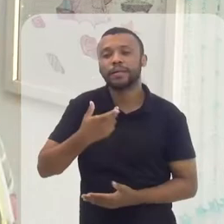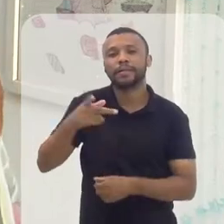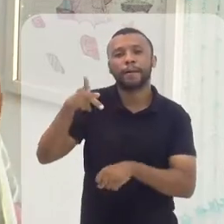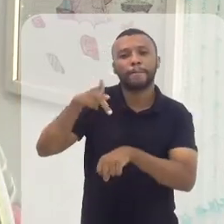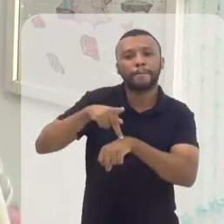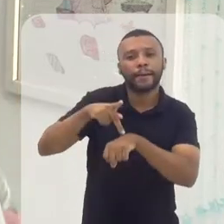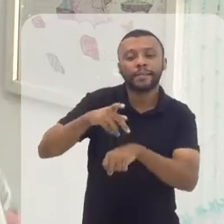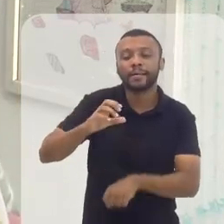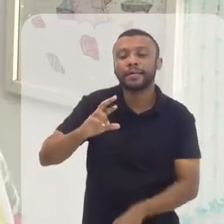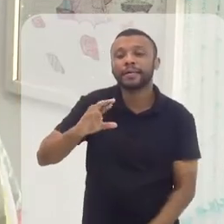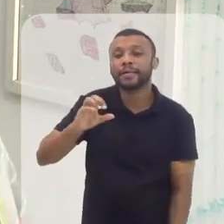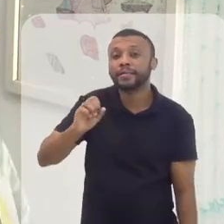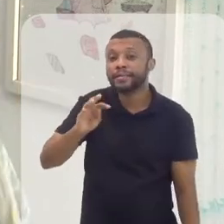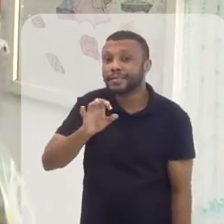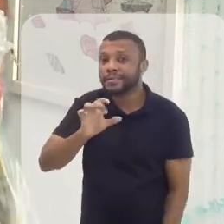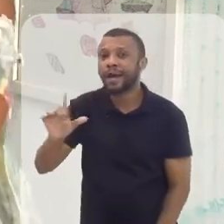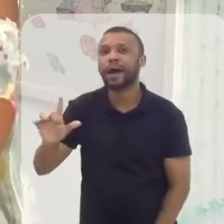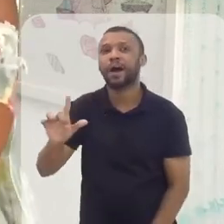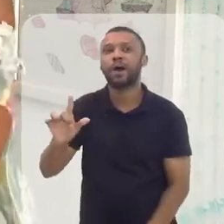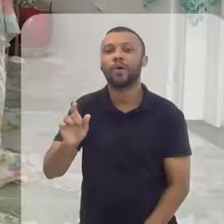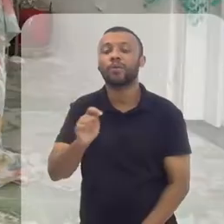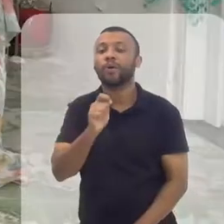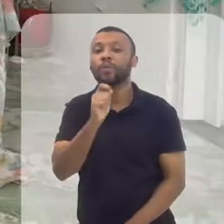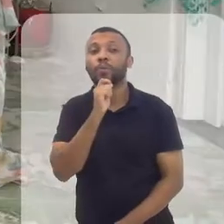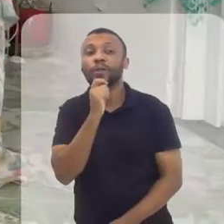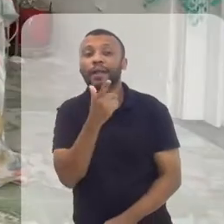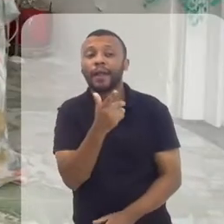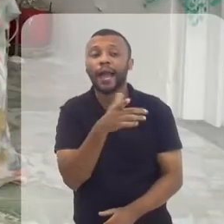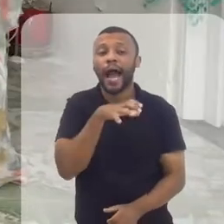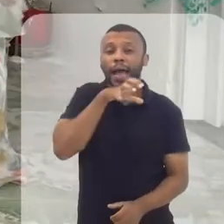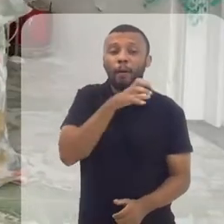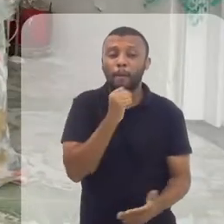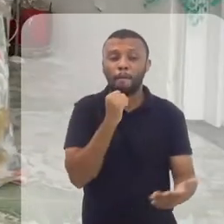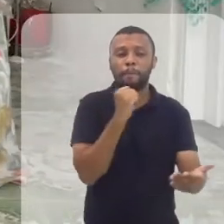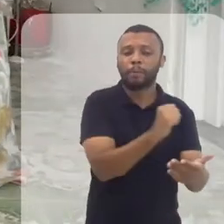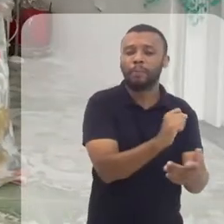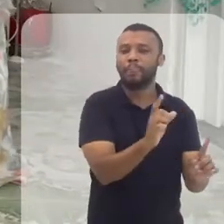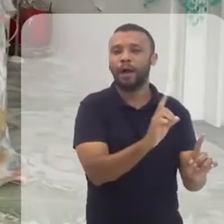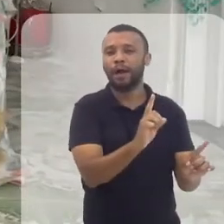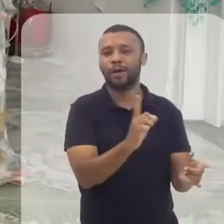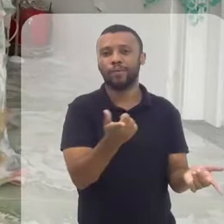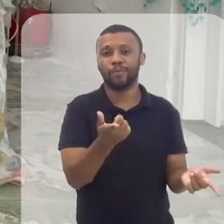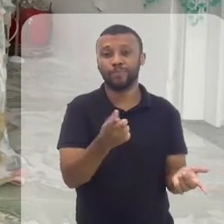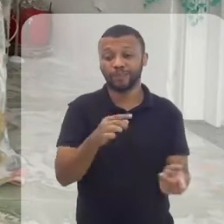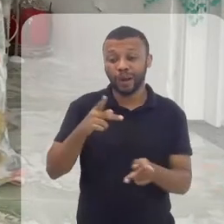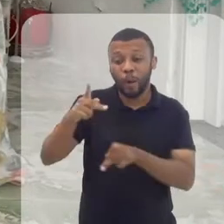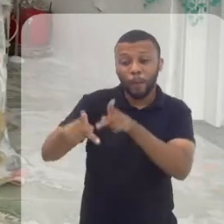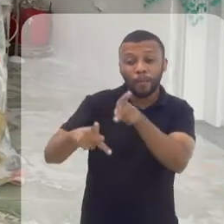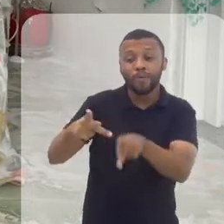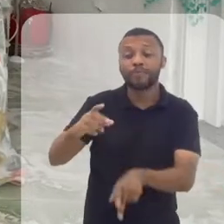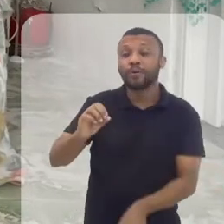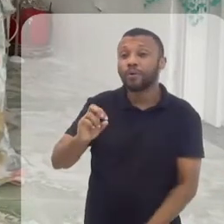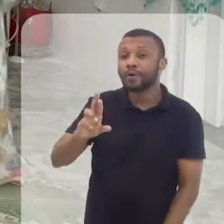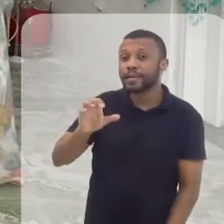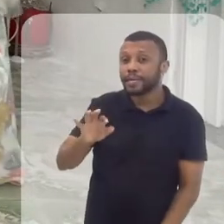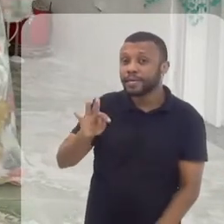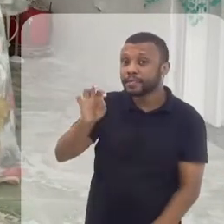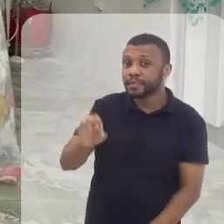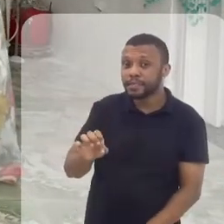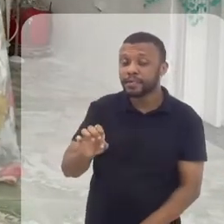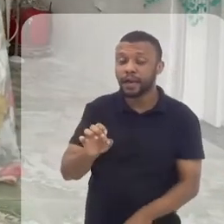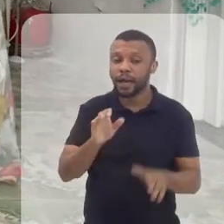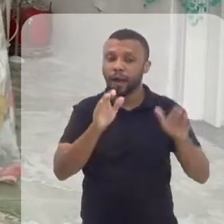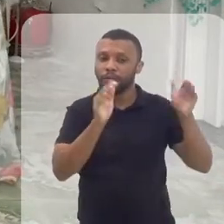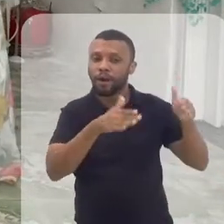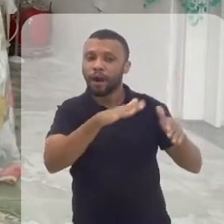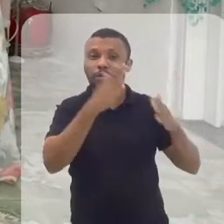cromoterapia, dança, música, tá? Não tem essa parte. Então, aqui, nessa sala que nós estamos fazendo, é justamente povo do Oriente. A parte